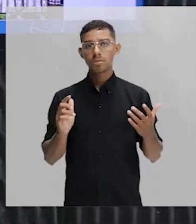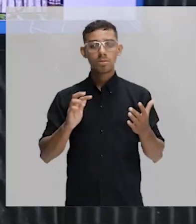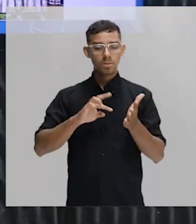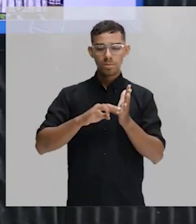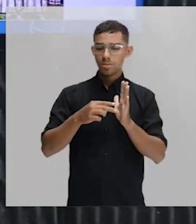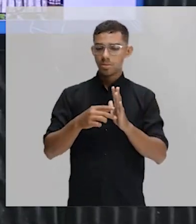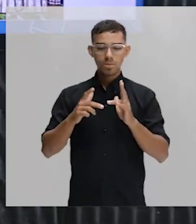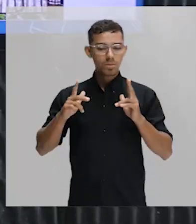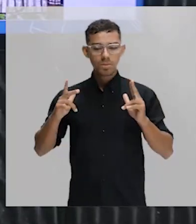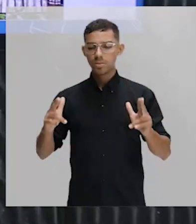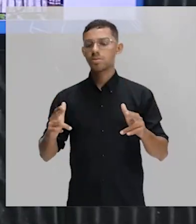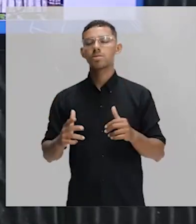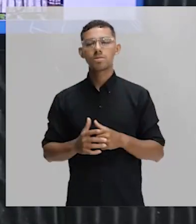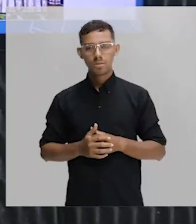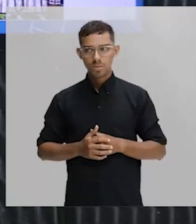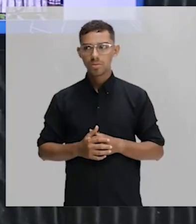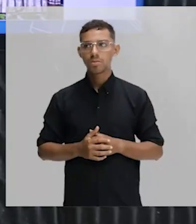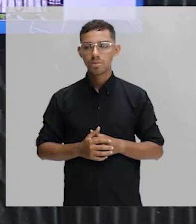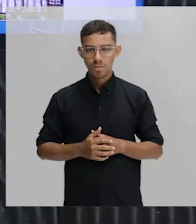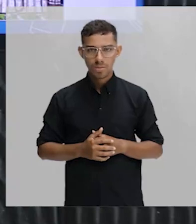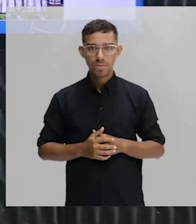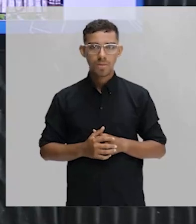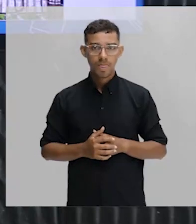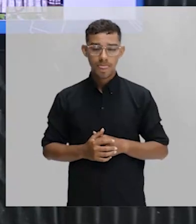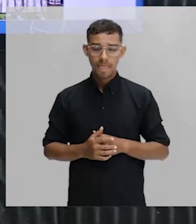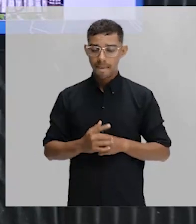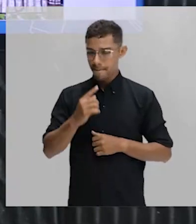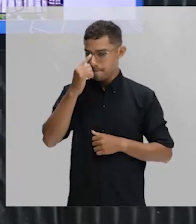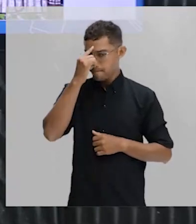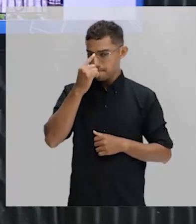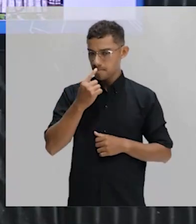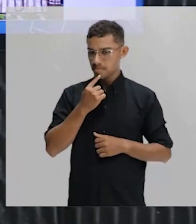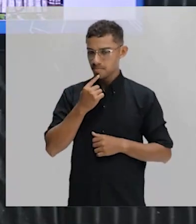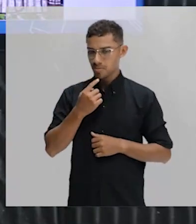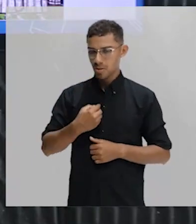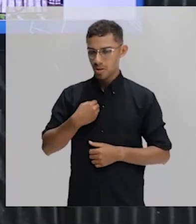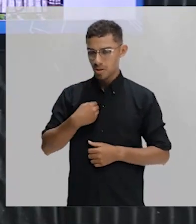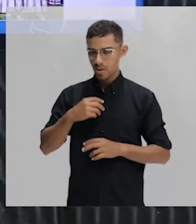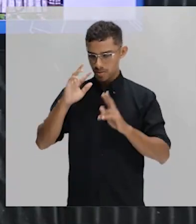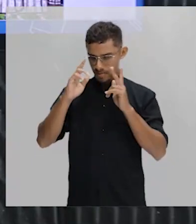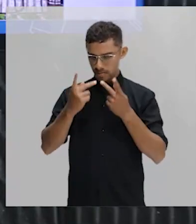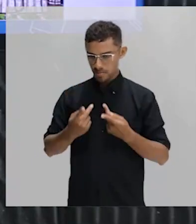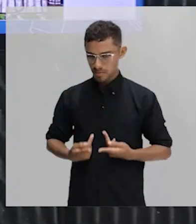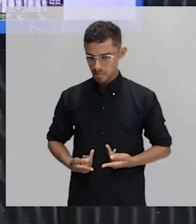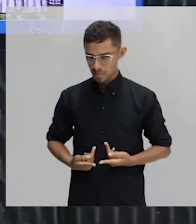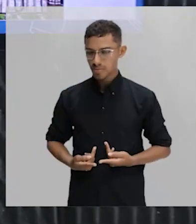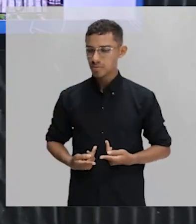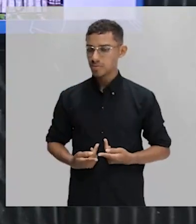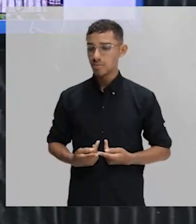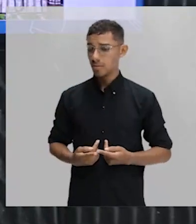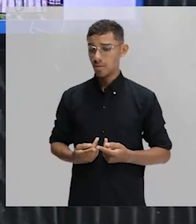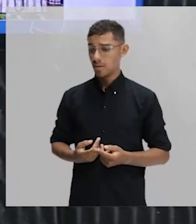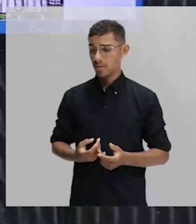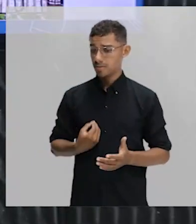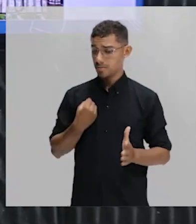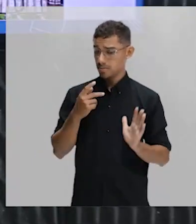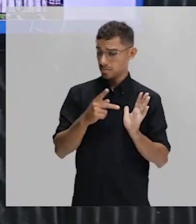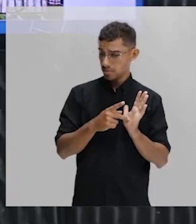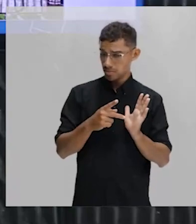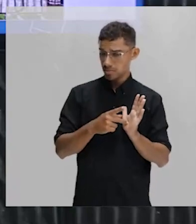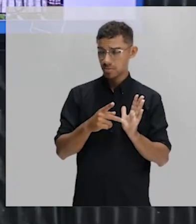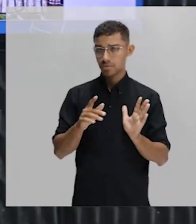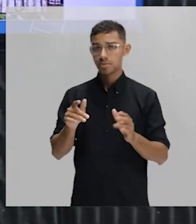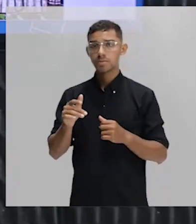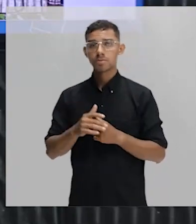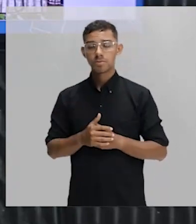conceito é o mesmo, né? As figuras são representadas humanas, mas não quer dizer que elas sejam realistas. Há todo um processo